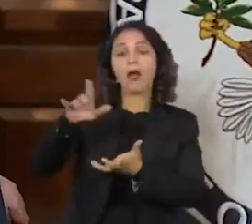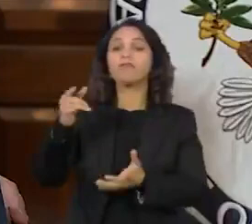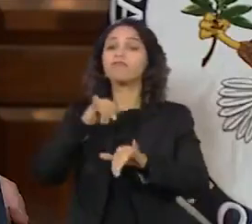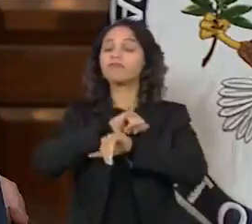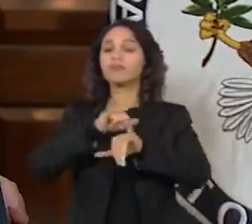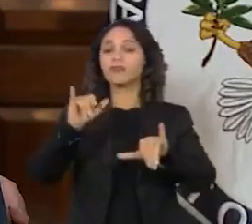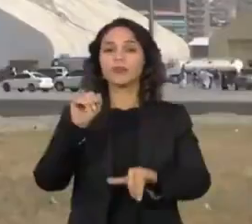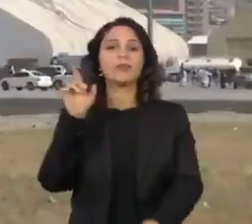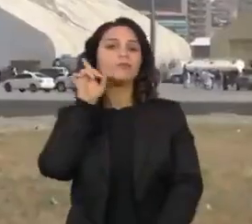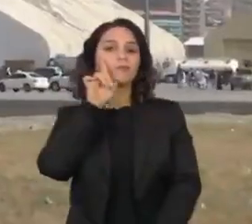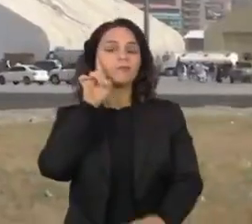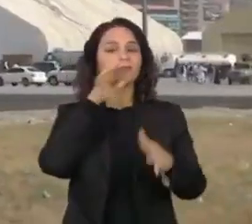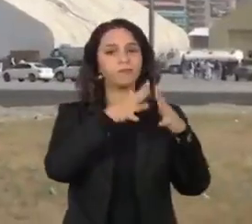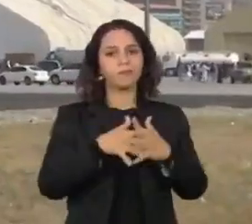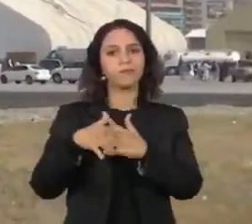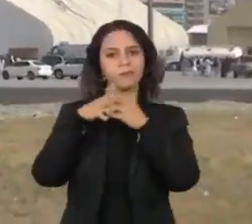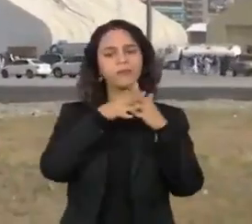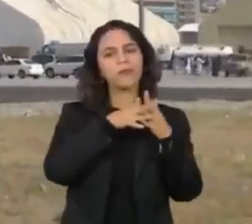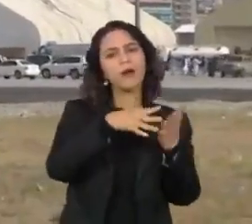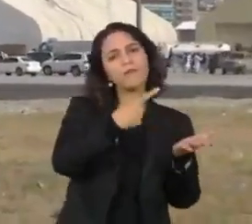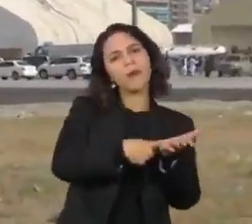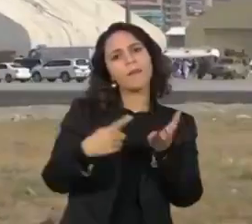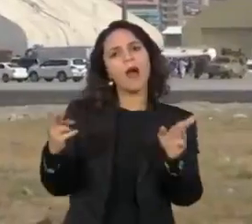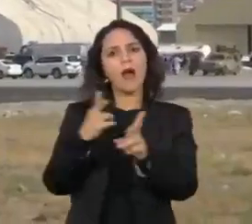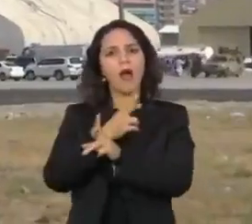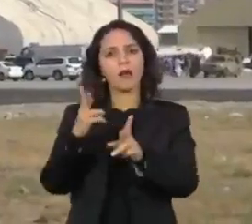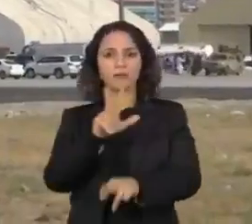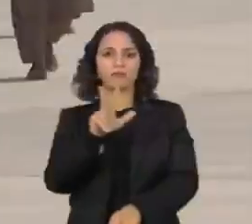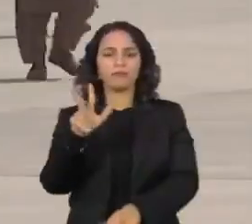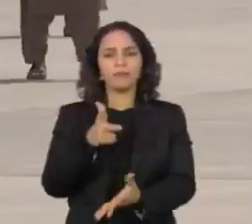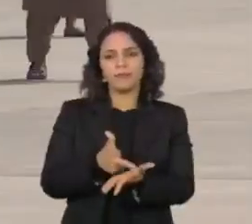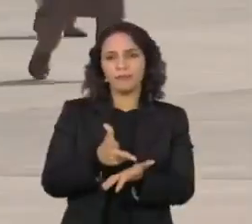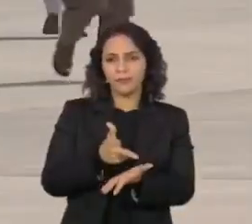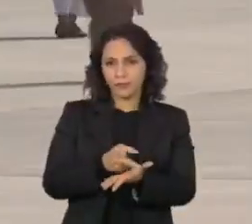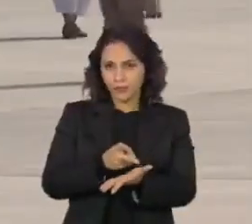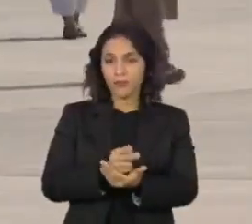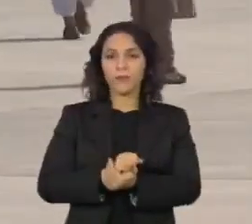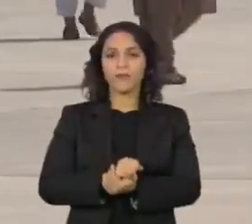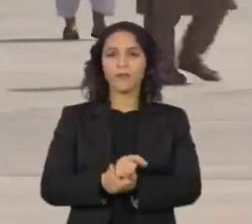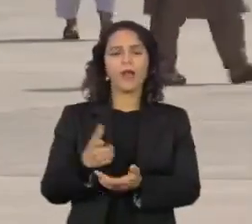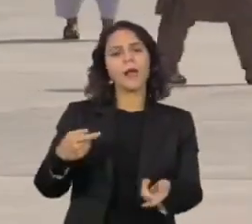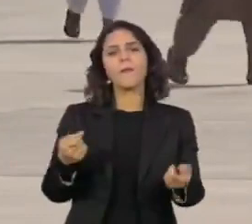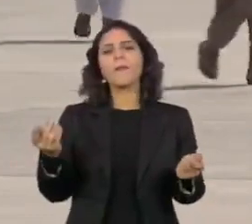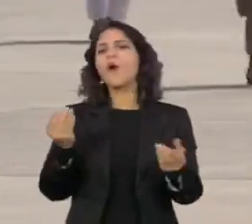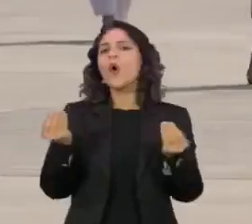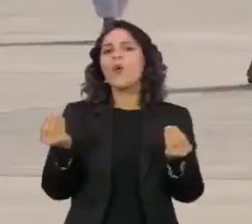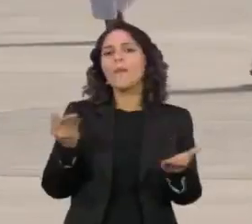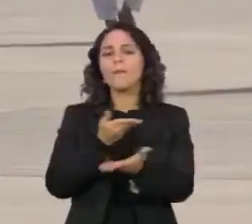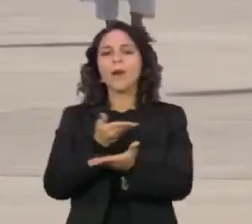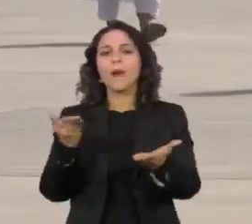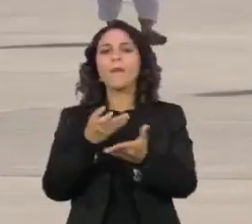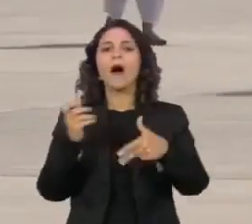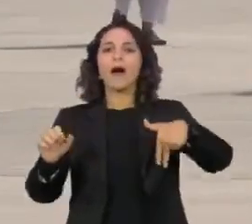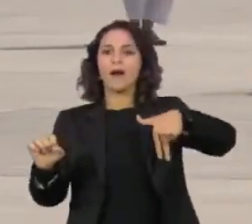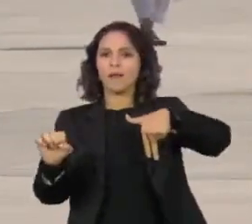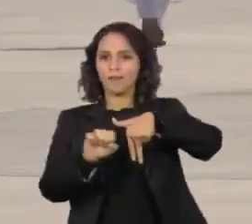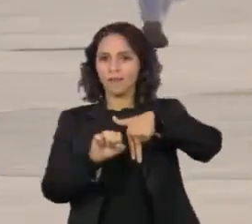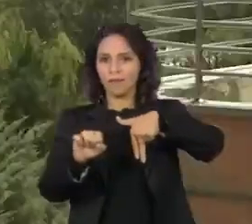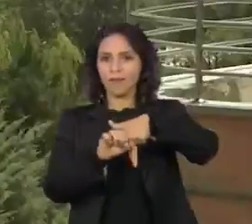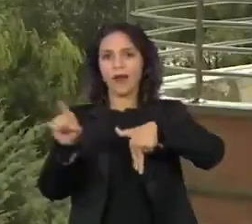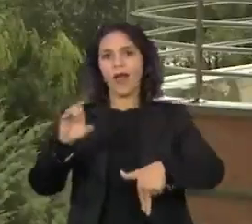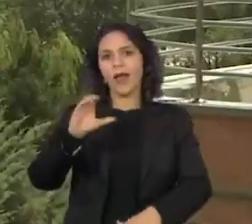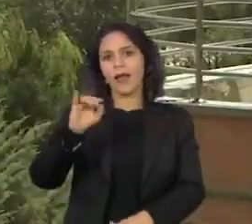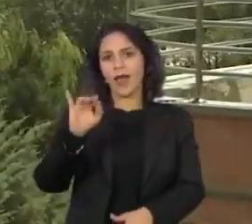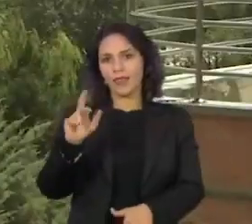Estados Unidos vão manter relações diplomáticas com o Talibã as negociações serão por intermédio da embaixada em Doha no